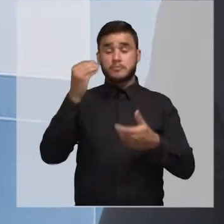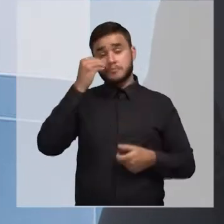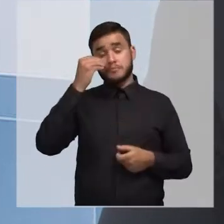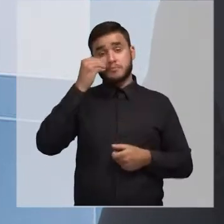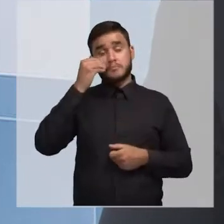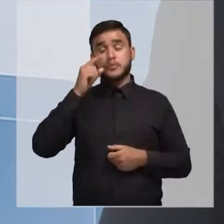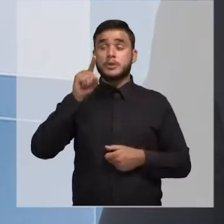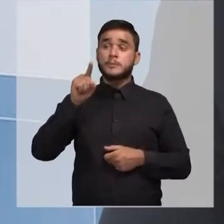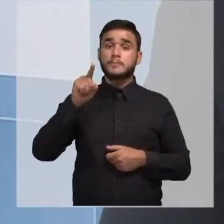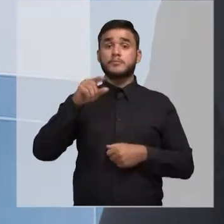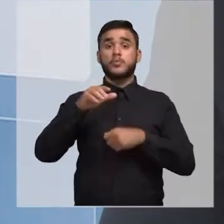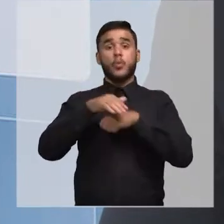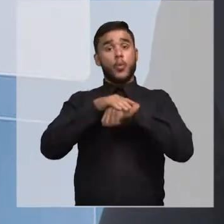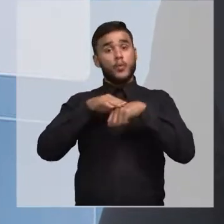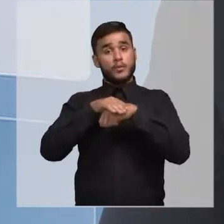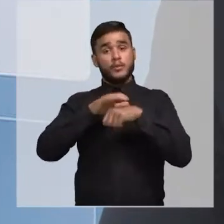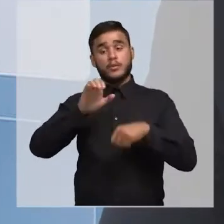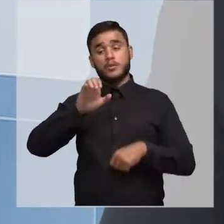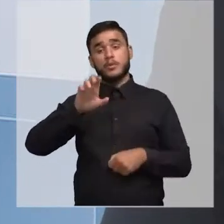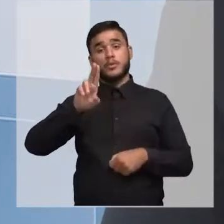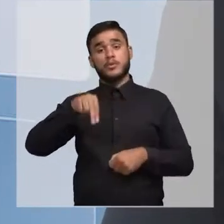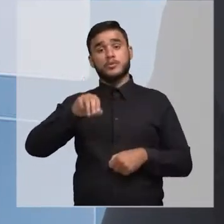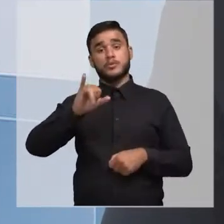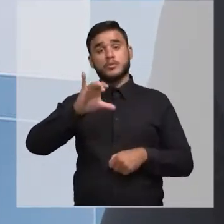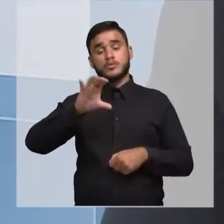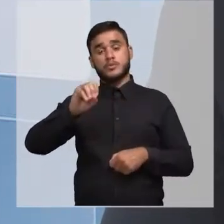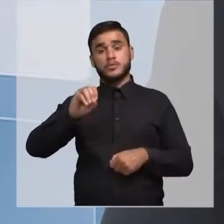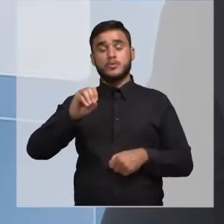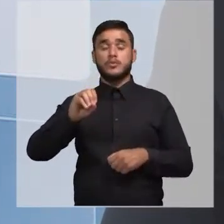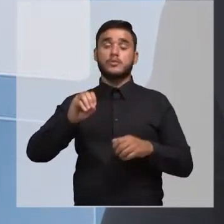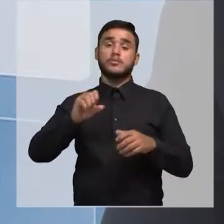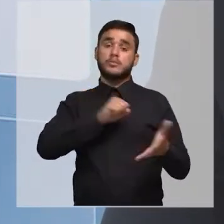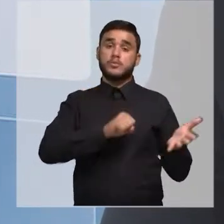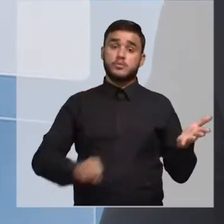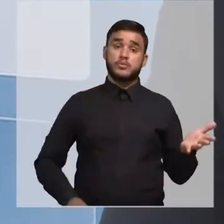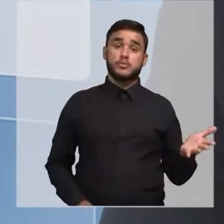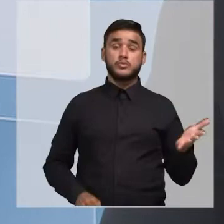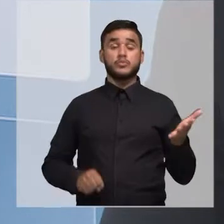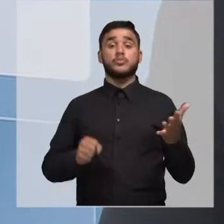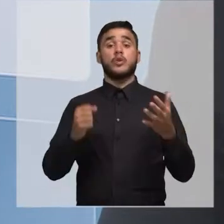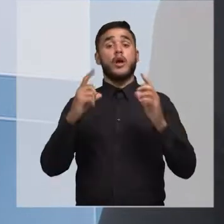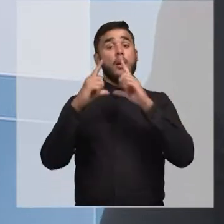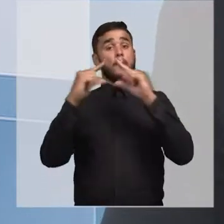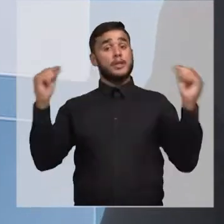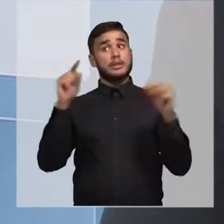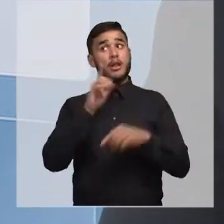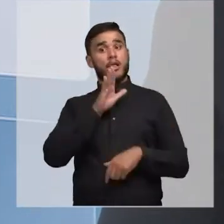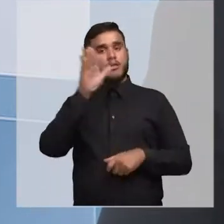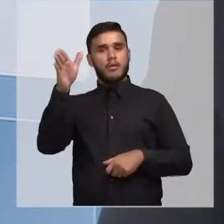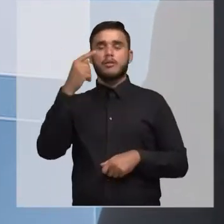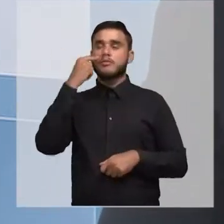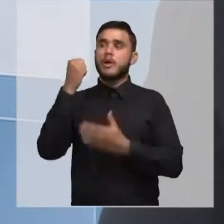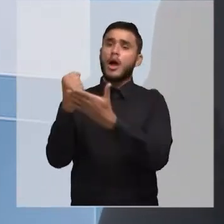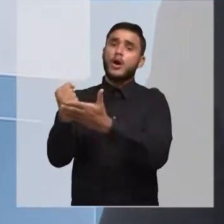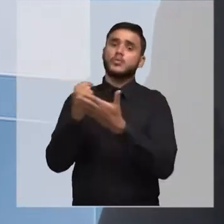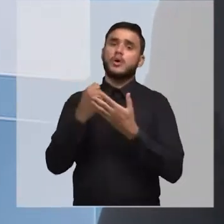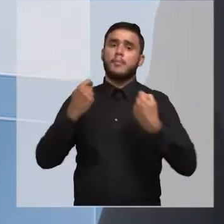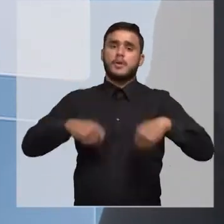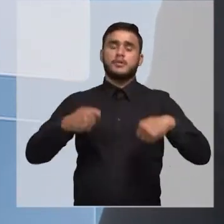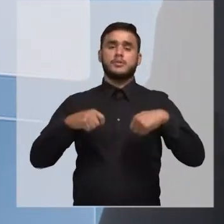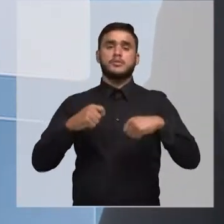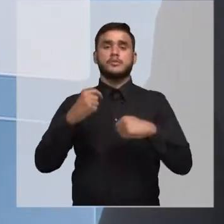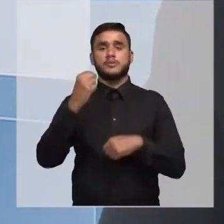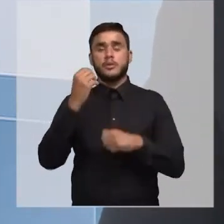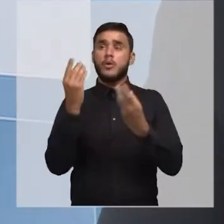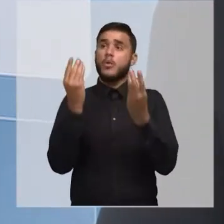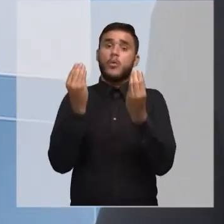procurou o governador, ele procurou os senadores da República, do nosso Estado, para que o ajudassem a destravar